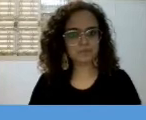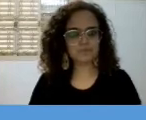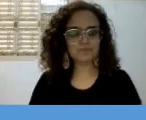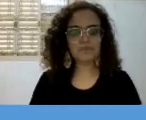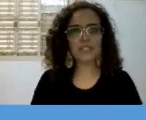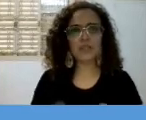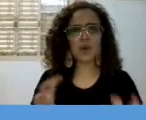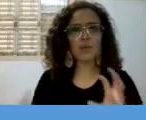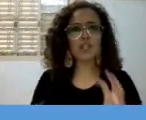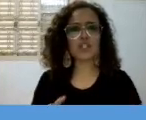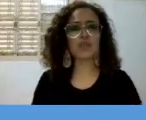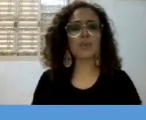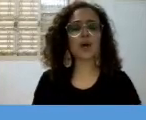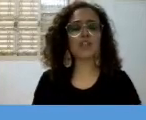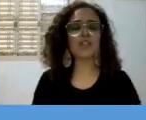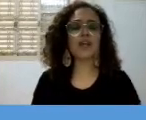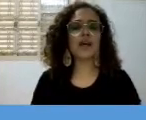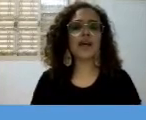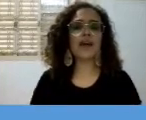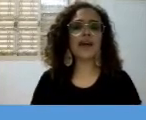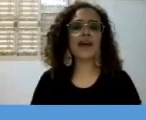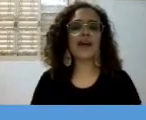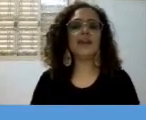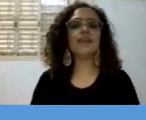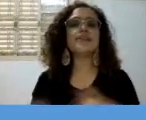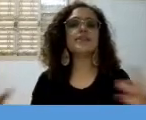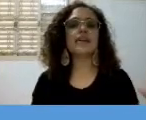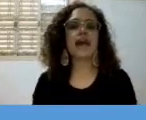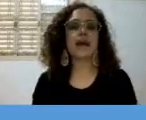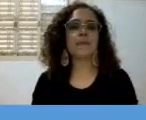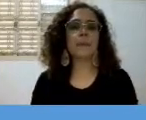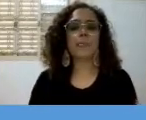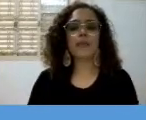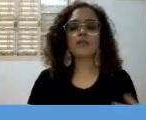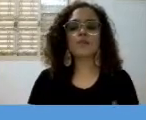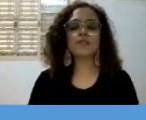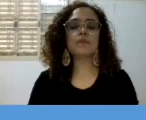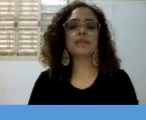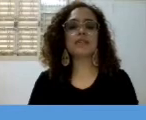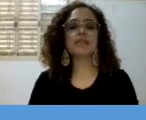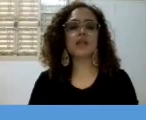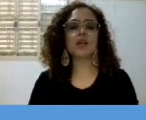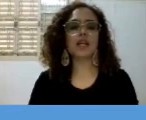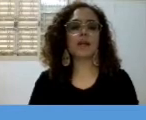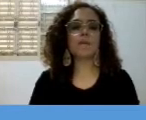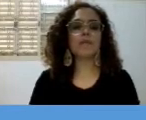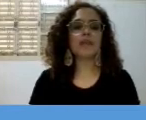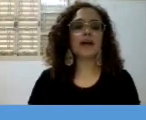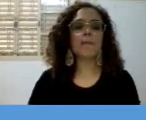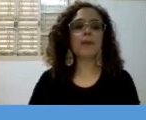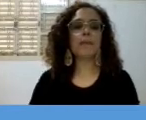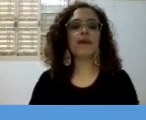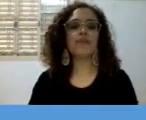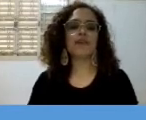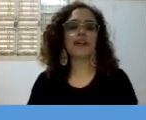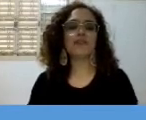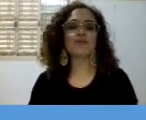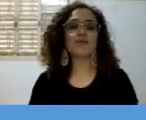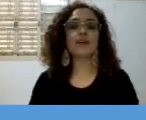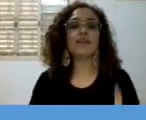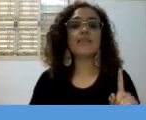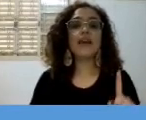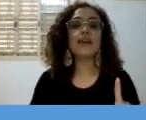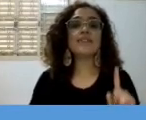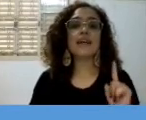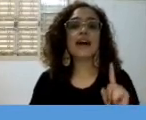sereia. Então, como que a gente pode iniciar? Nós pensamos assim, olha. Primeiro